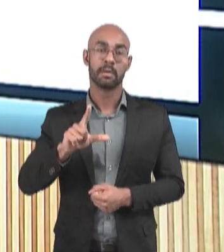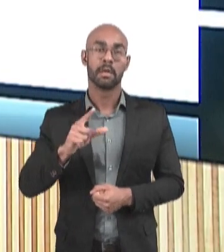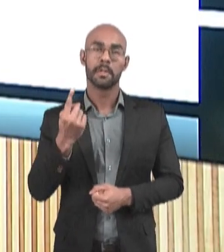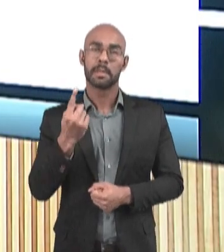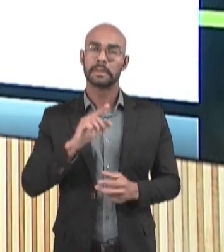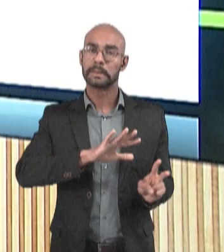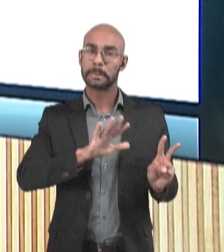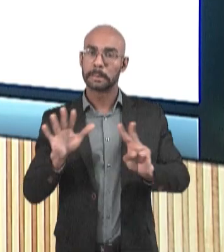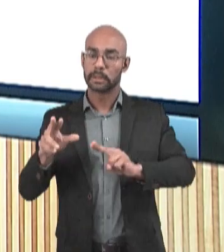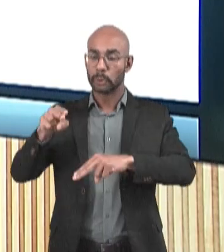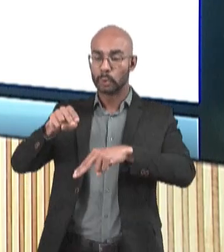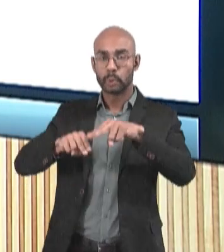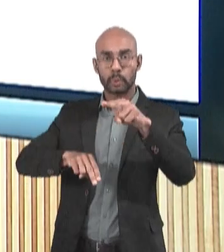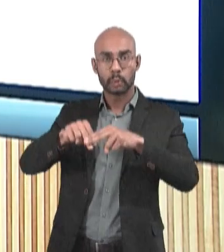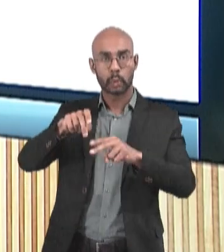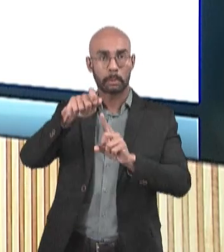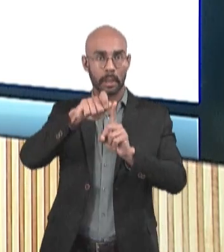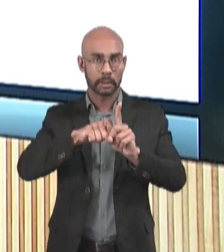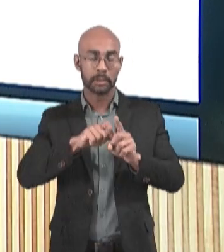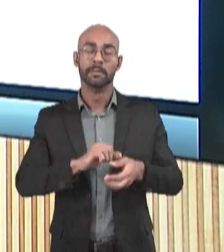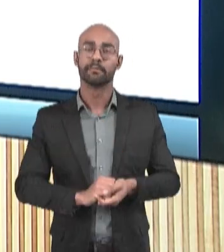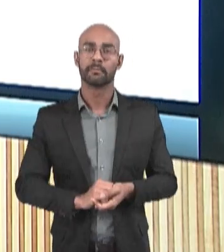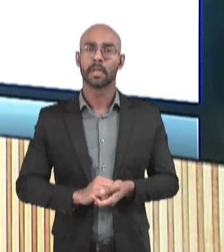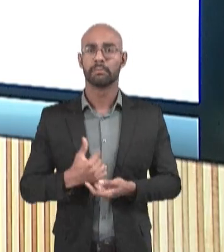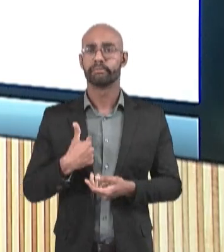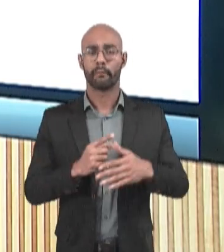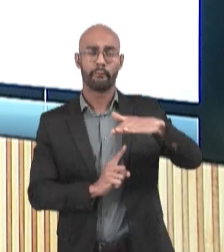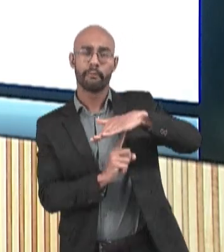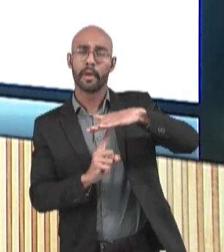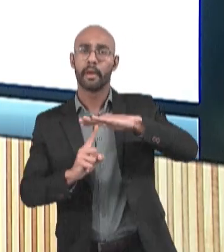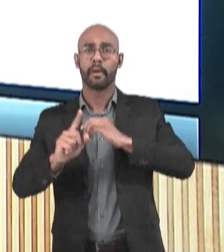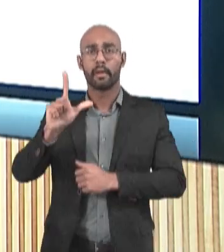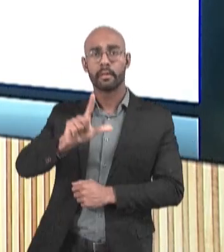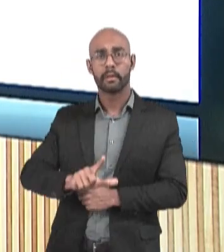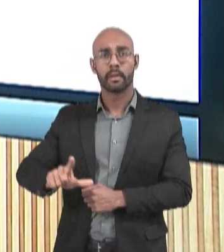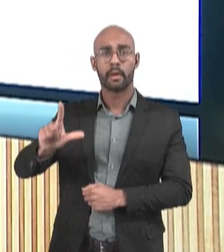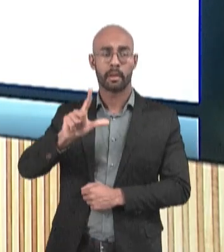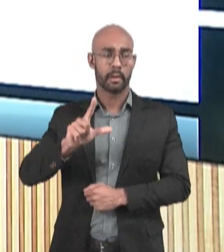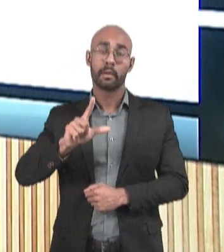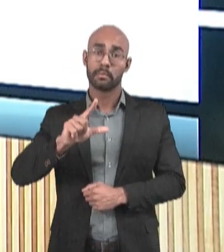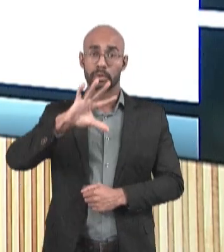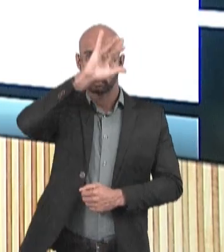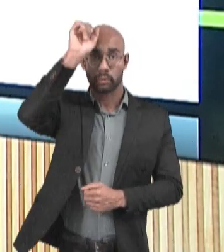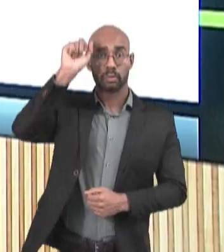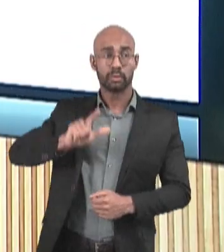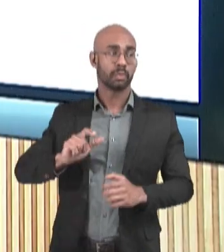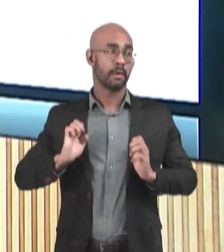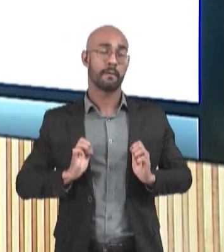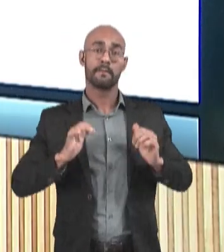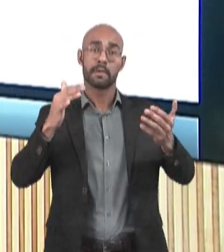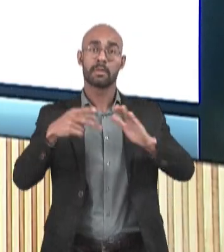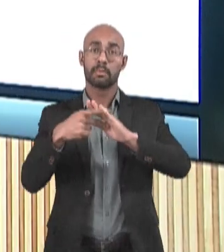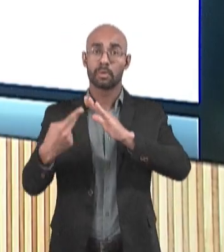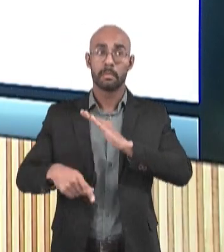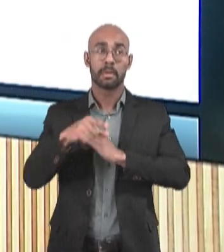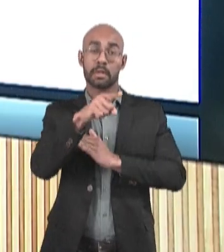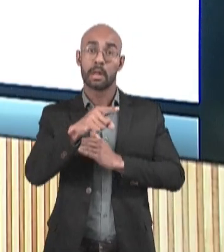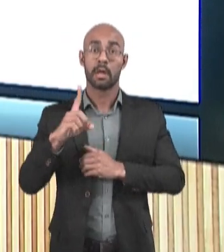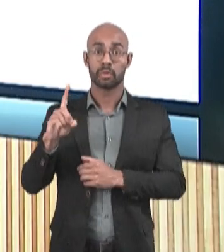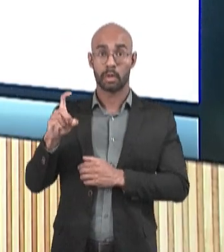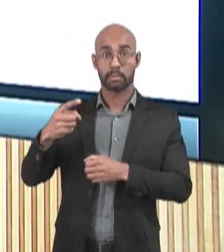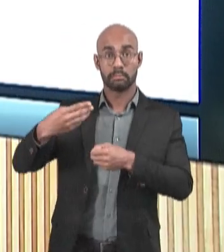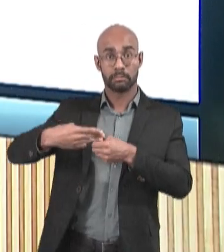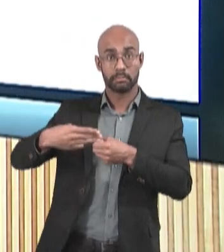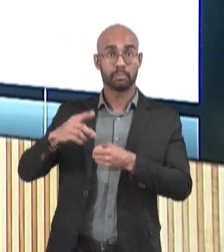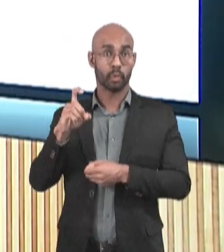primeira semana de junho. Essa Feira Literária de Mato Grosso do Sul é um evento que acontece lá no município de Dourados, que vem a